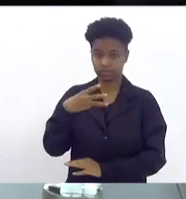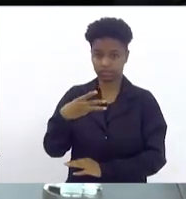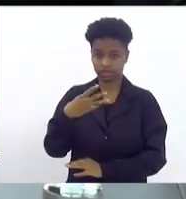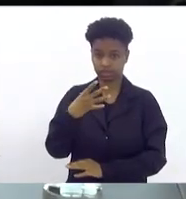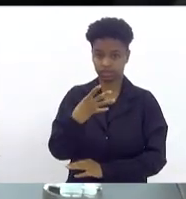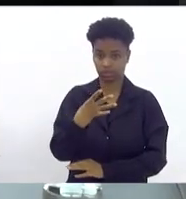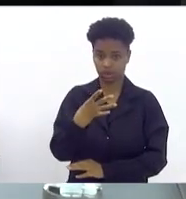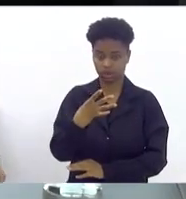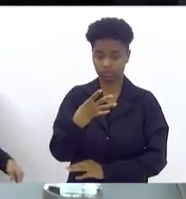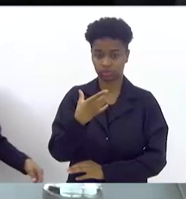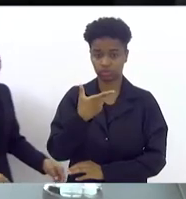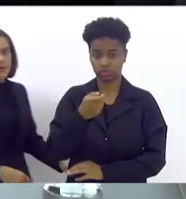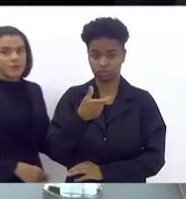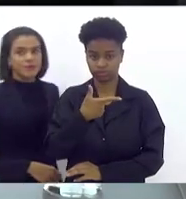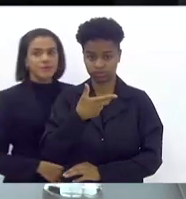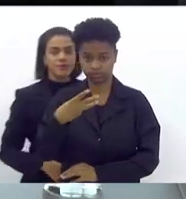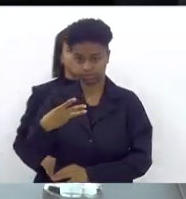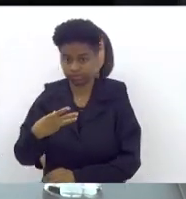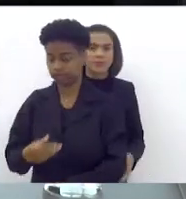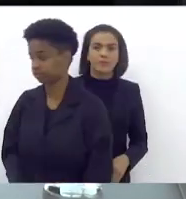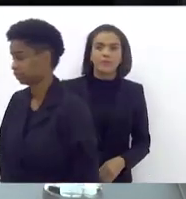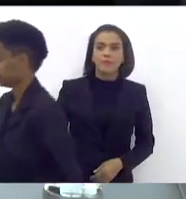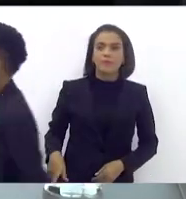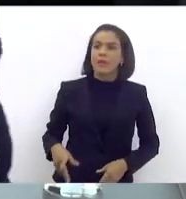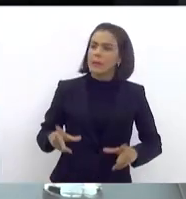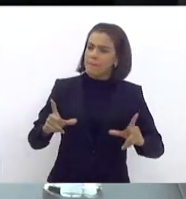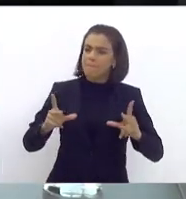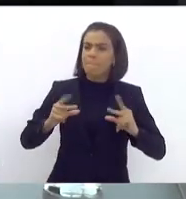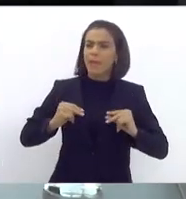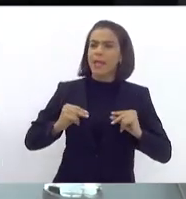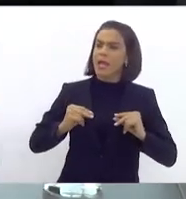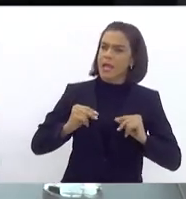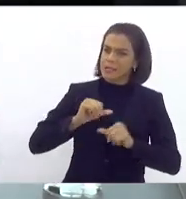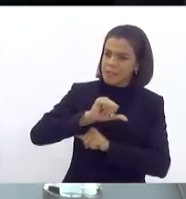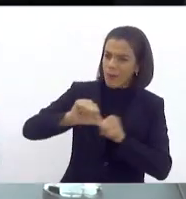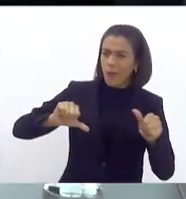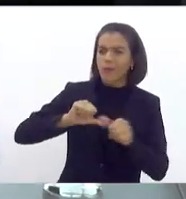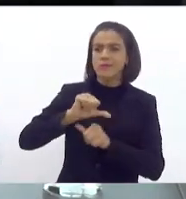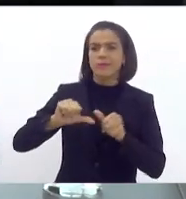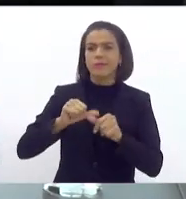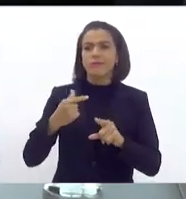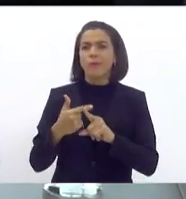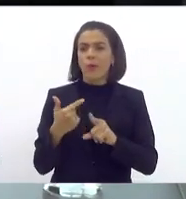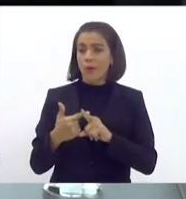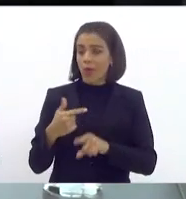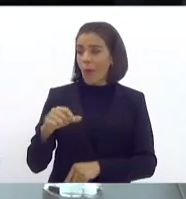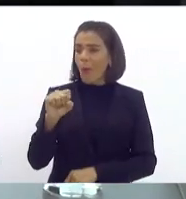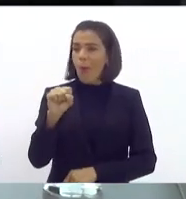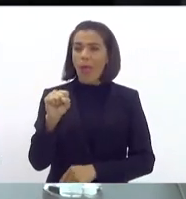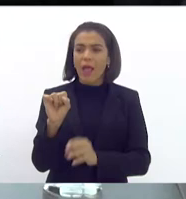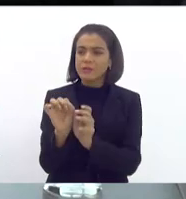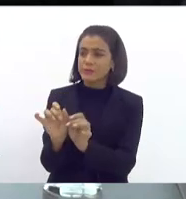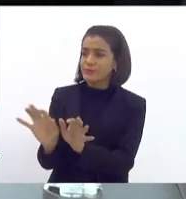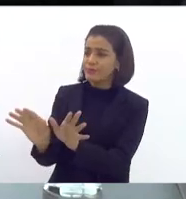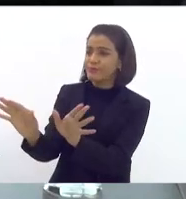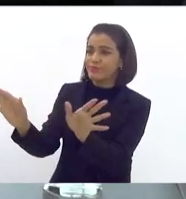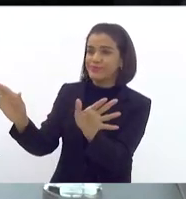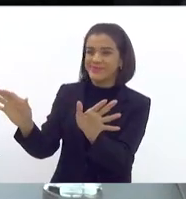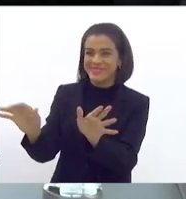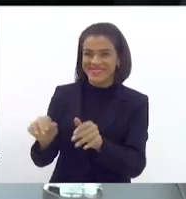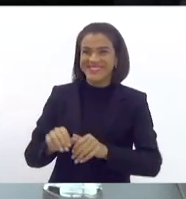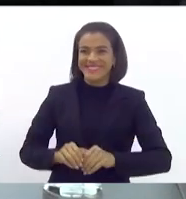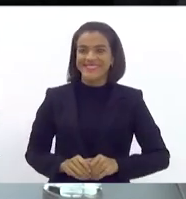534 de 2023, que merece a correção na ementa porque ficou um S perdido, dispões,